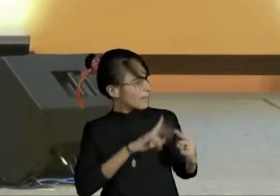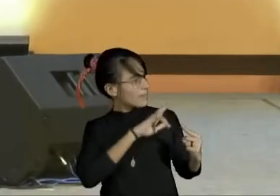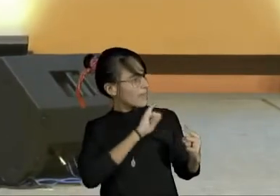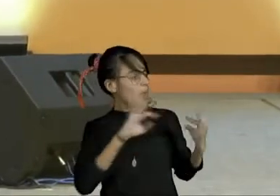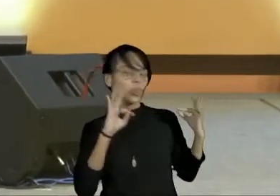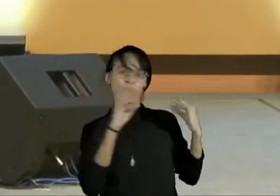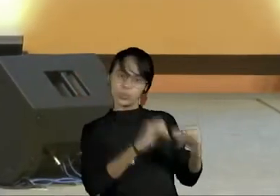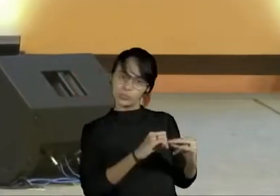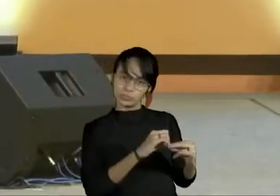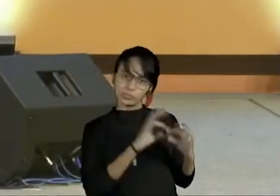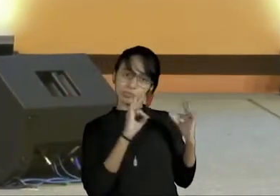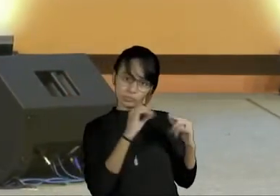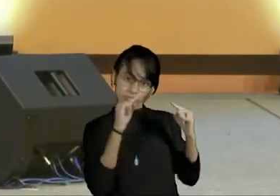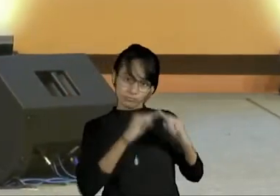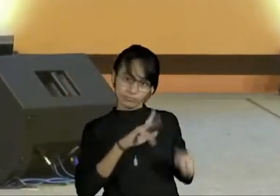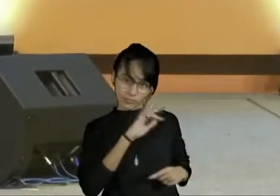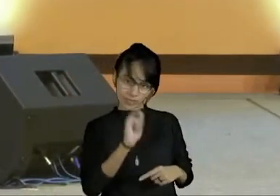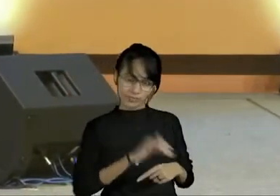tudo.